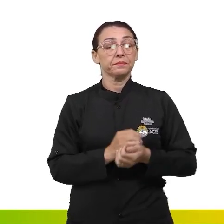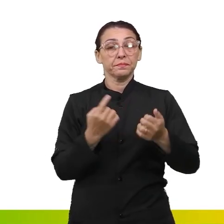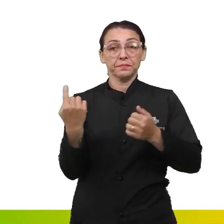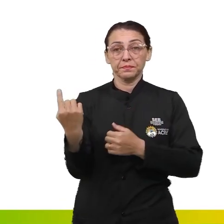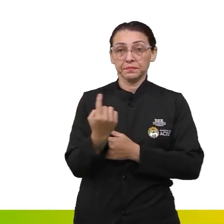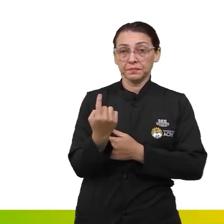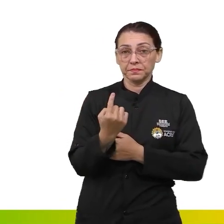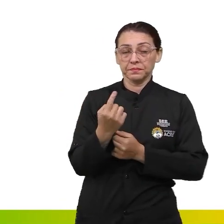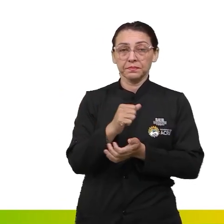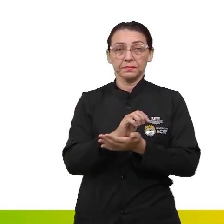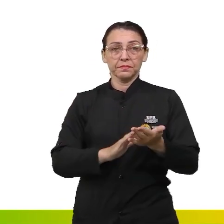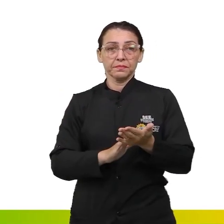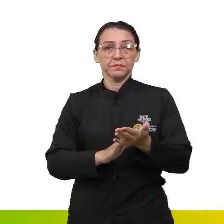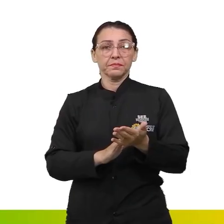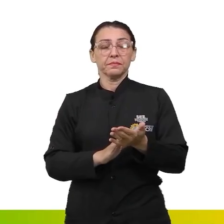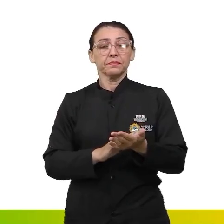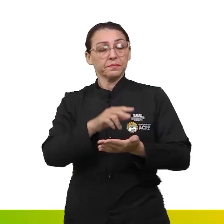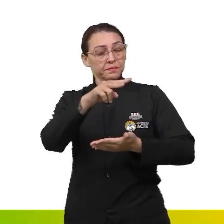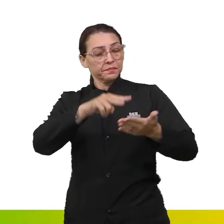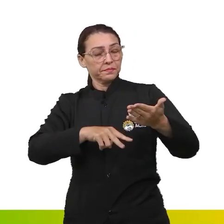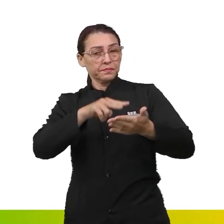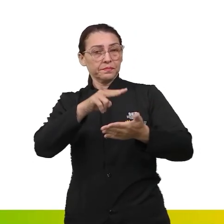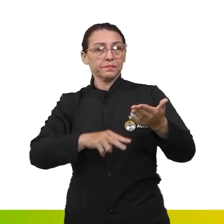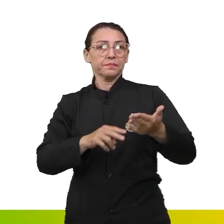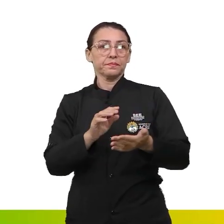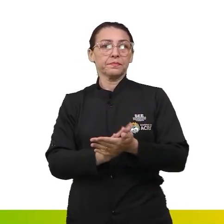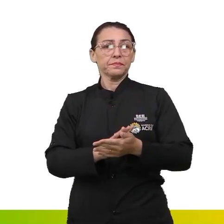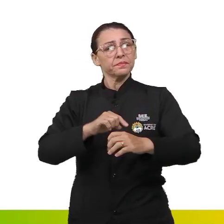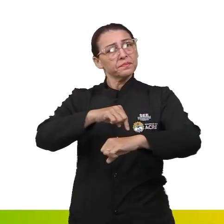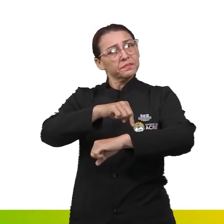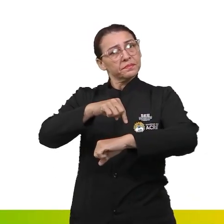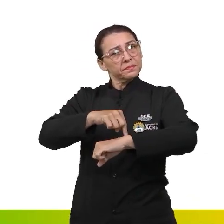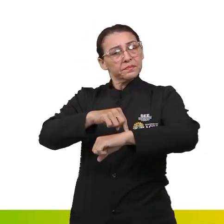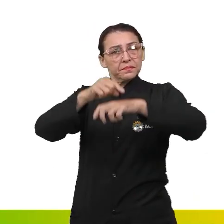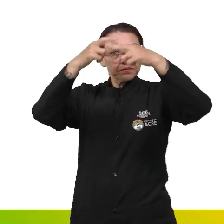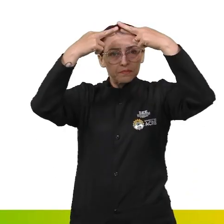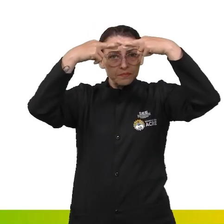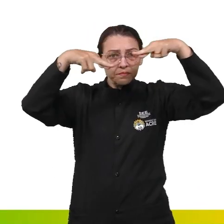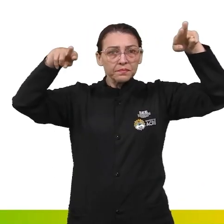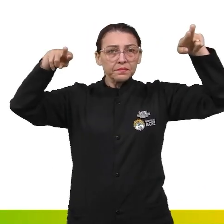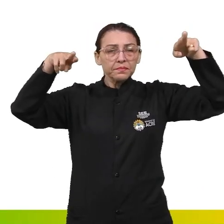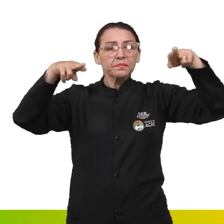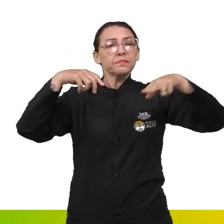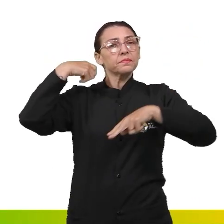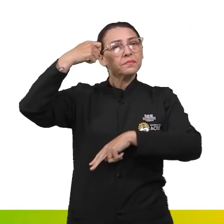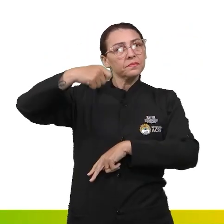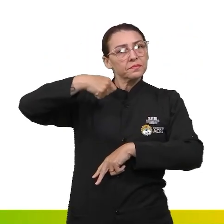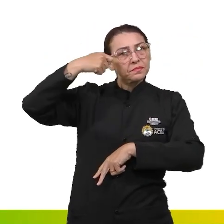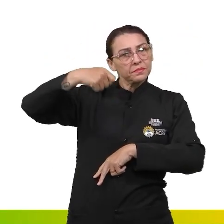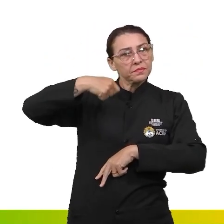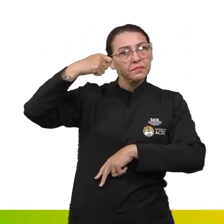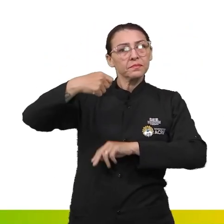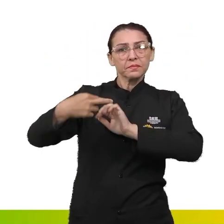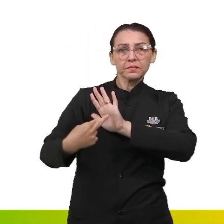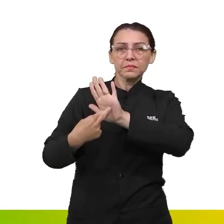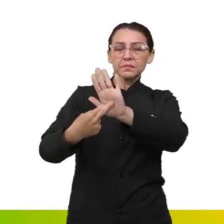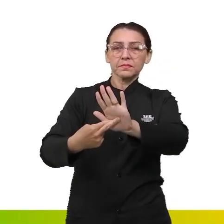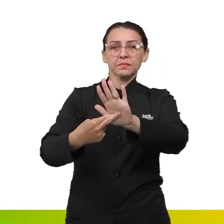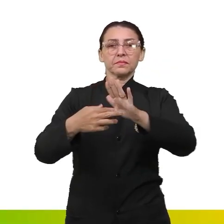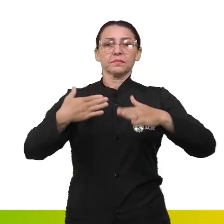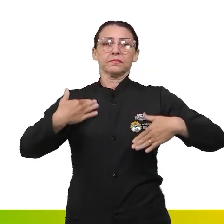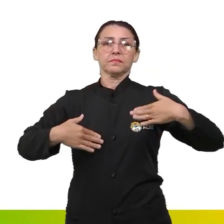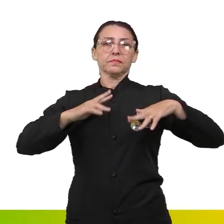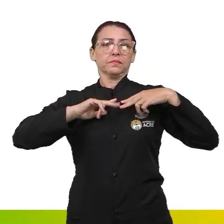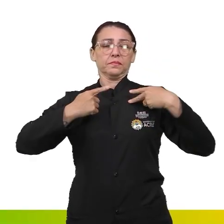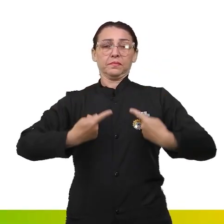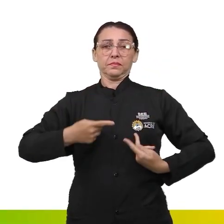Primeira atividade. Acompanhe a leitura comigo, pessoal. Durante o Renascimento, artistas passaram a